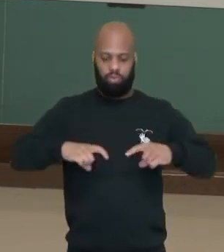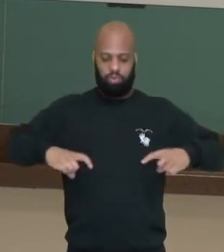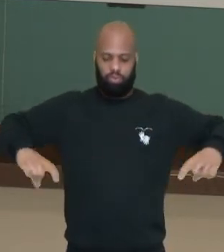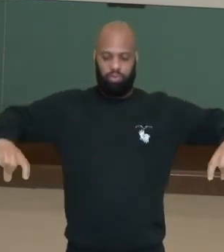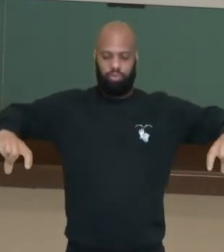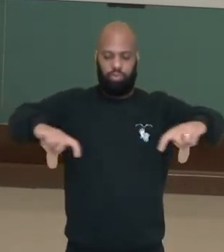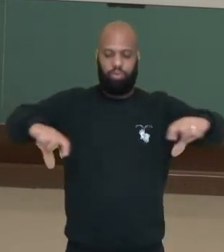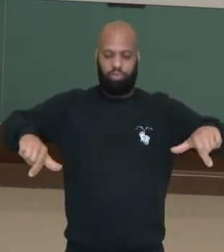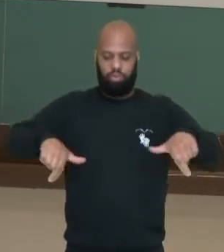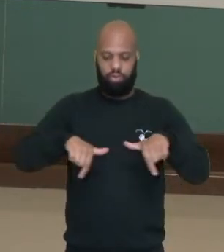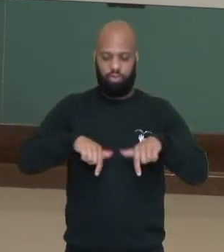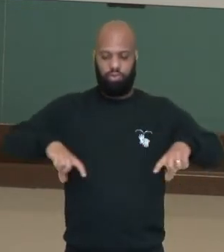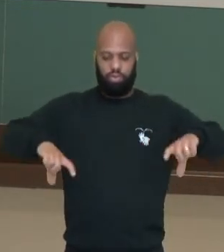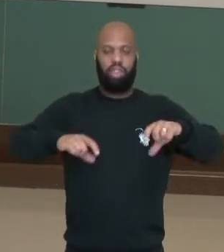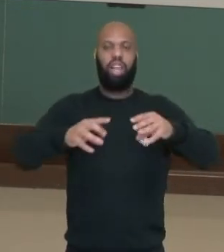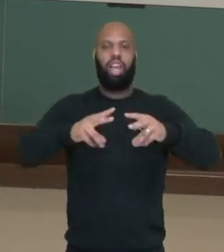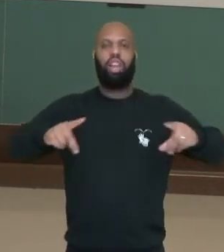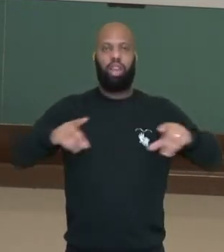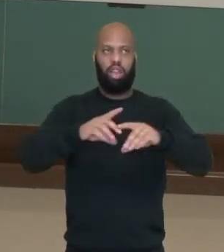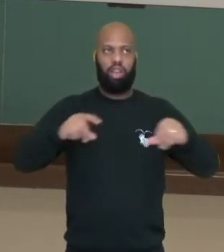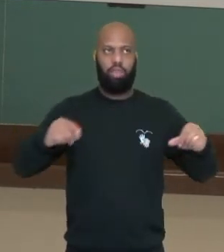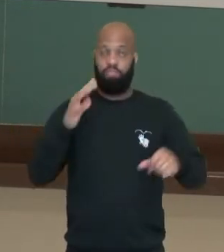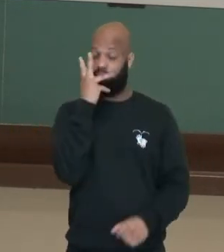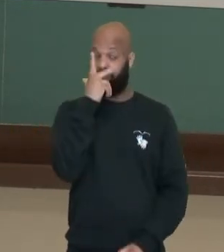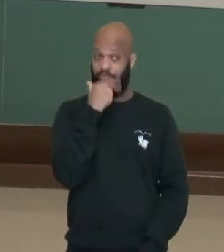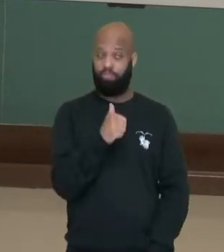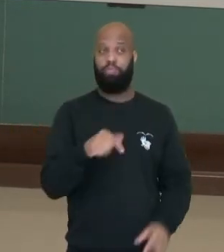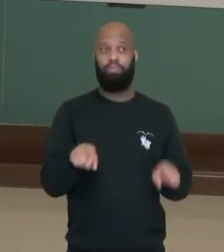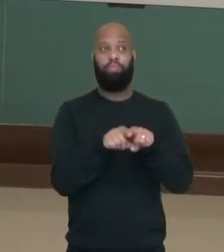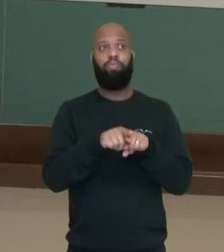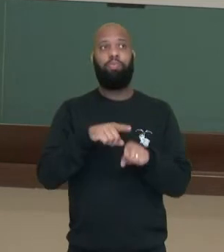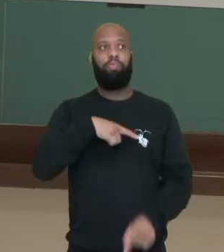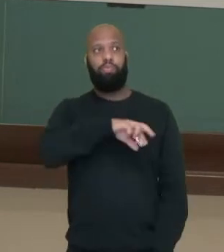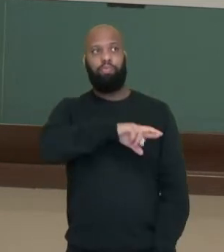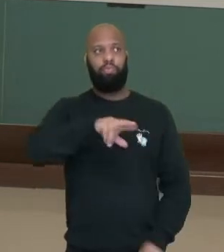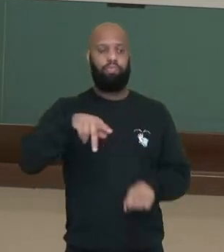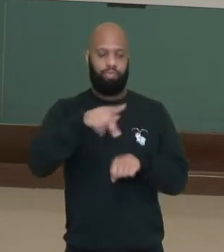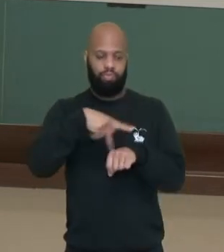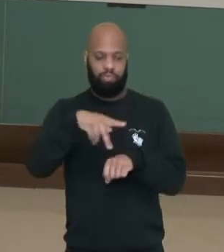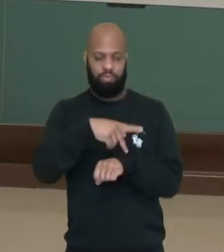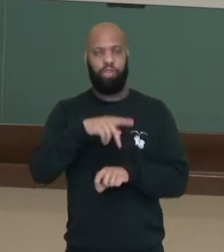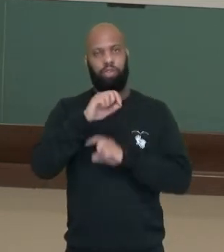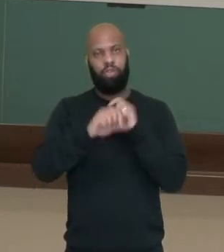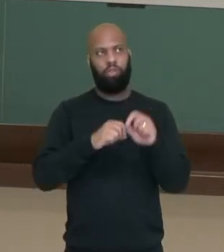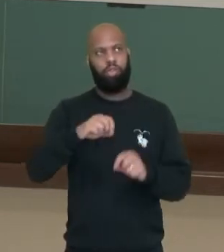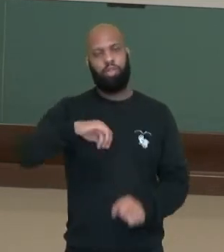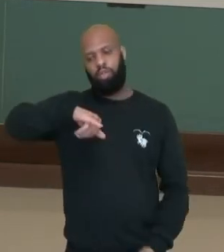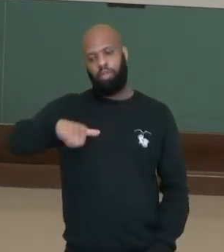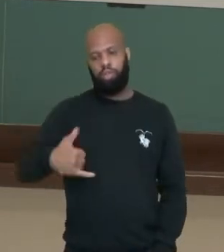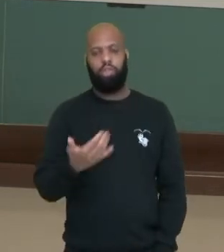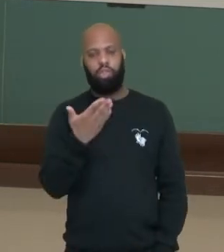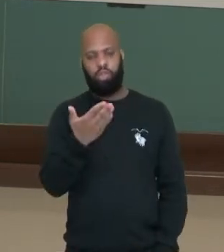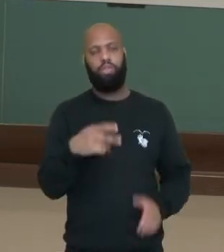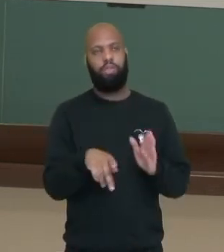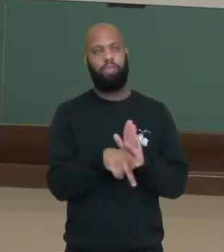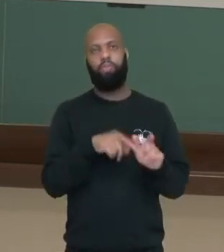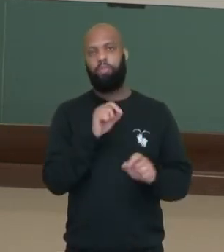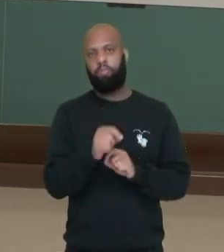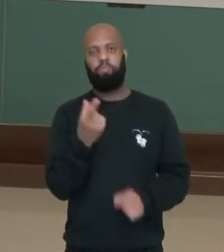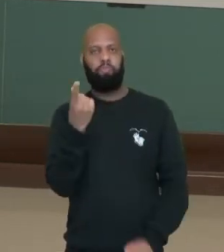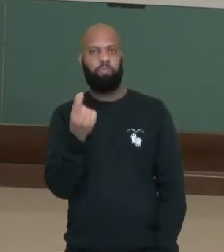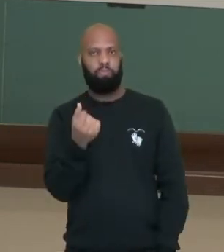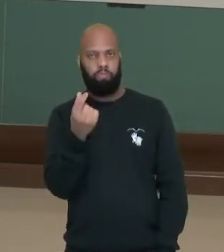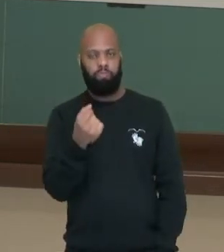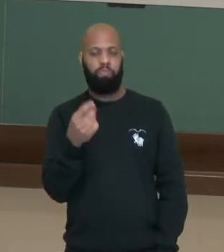entorno, formando paisagens muito bonitas. E muitos desses países acabam tirando daí a sua renda, né,